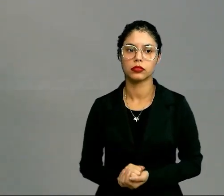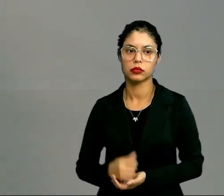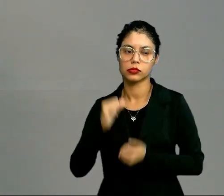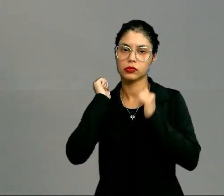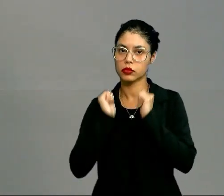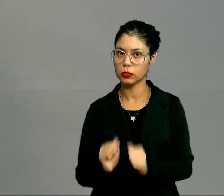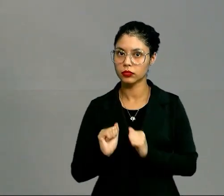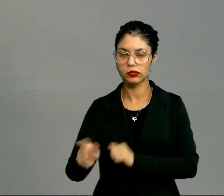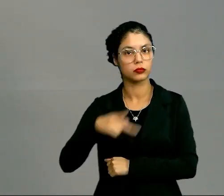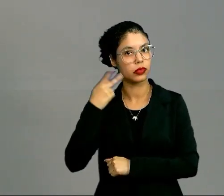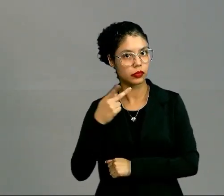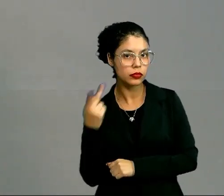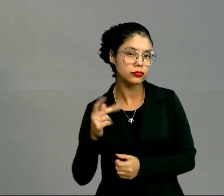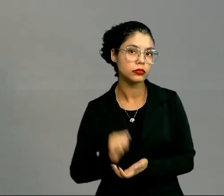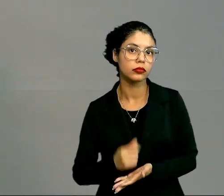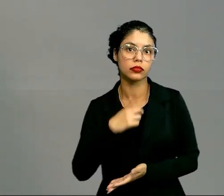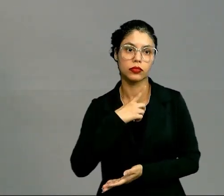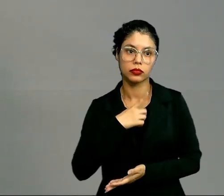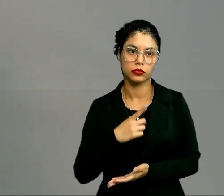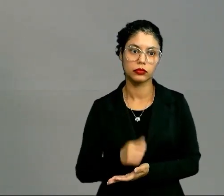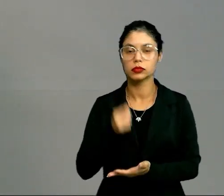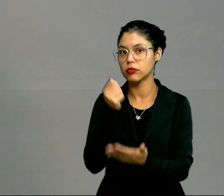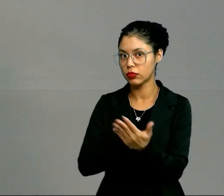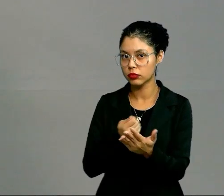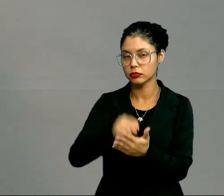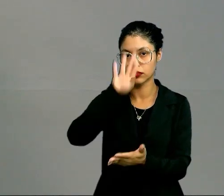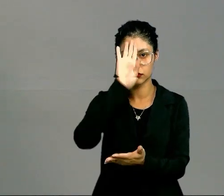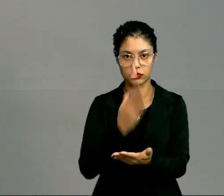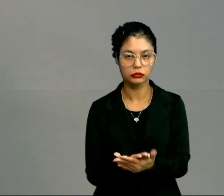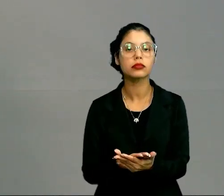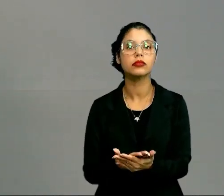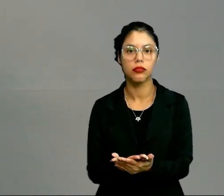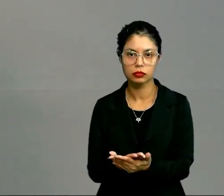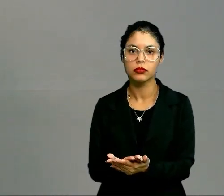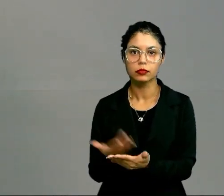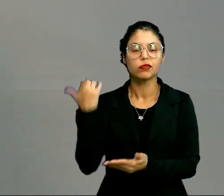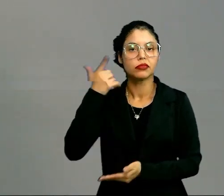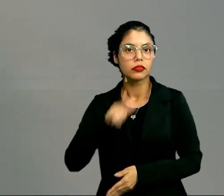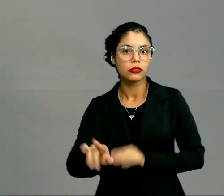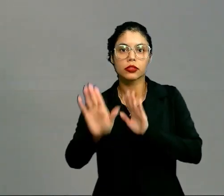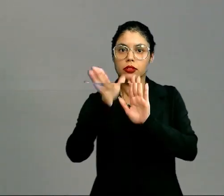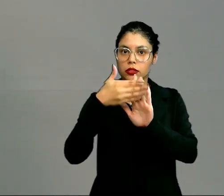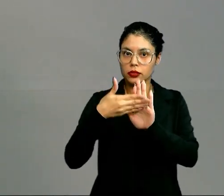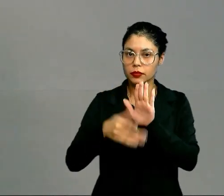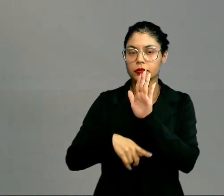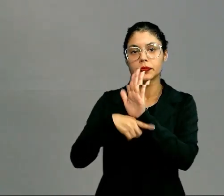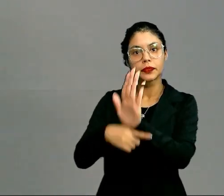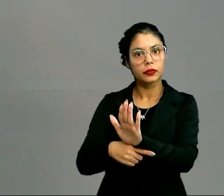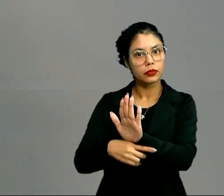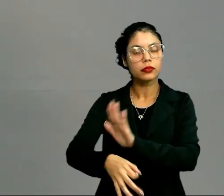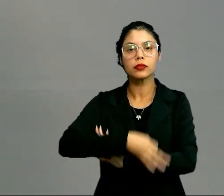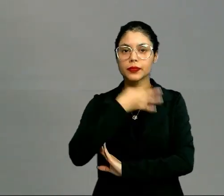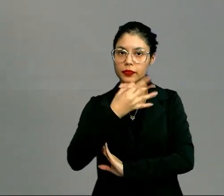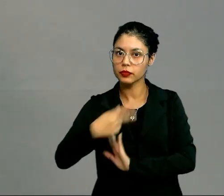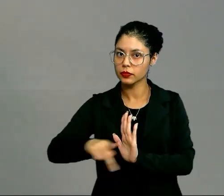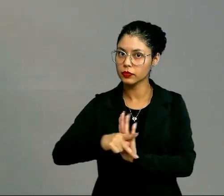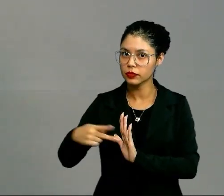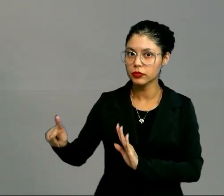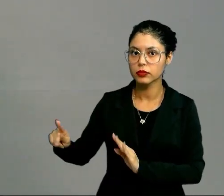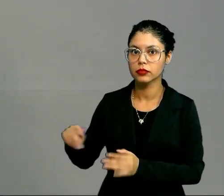Elas podem falar que nós temos a obrigação de acreditar, porque realmente elas conseguiram comprovar que elas estão